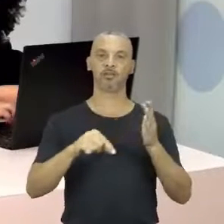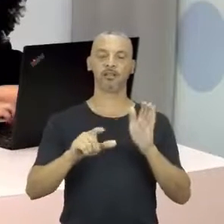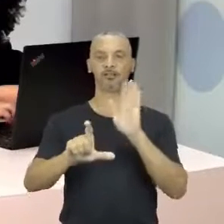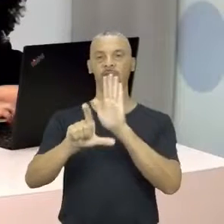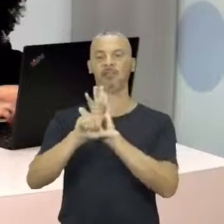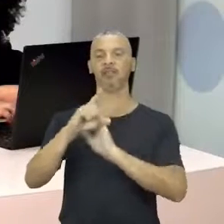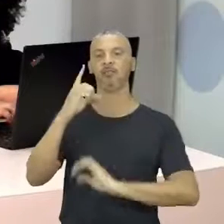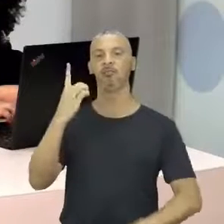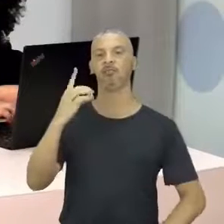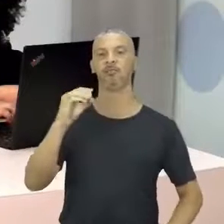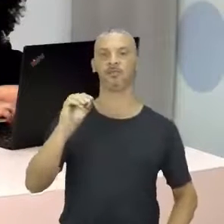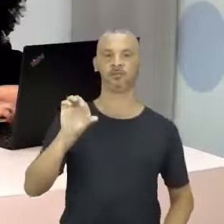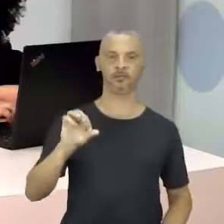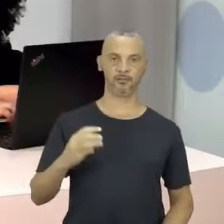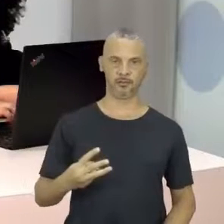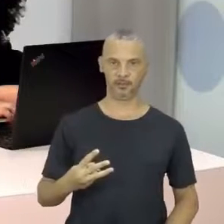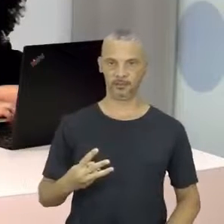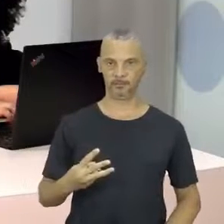1093.